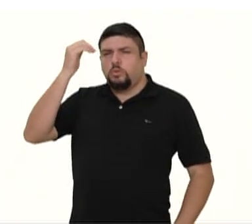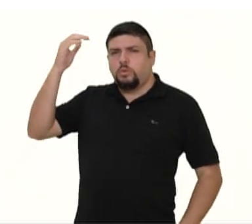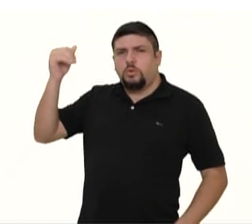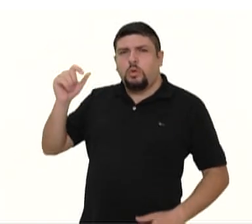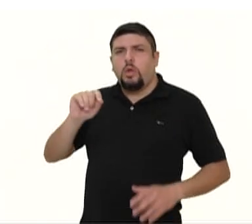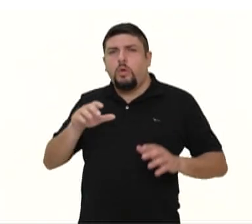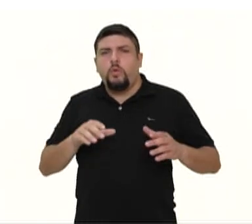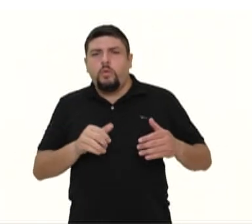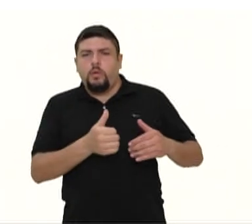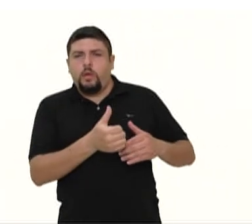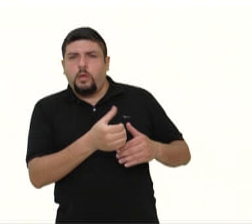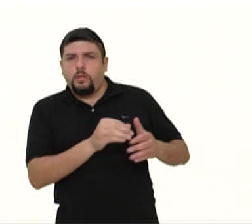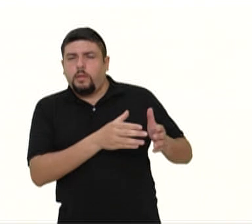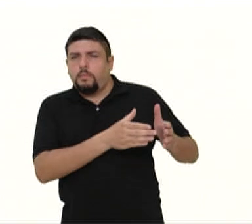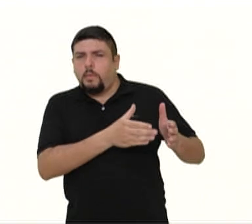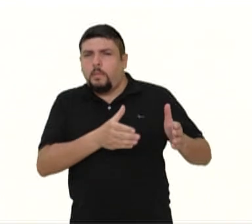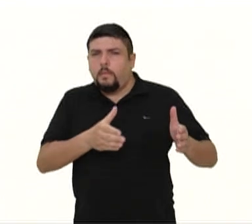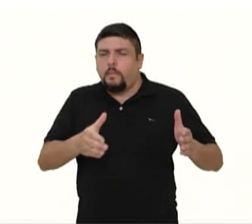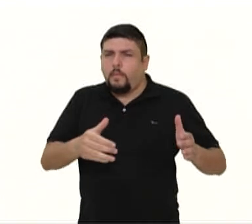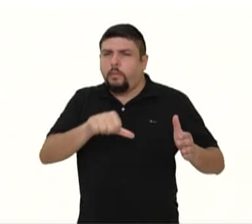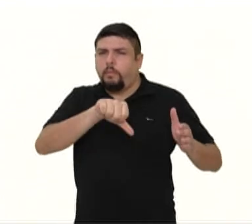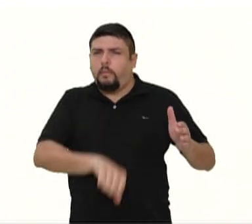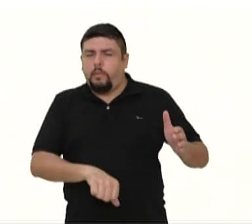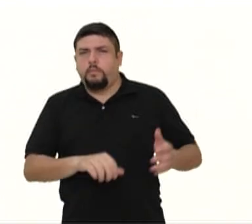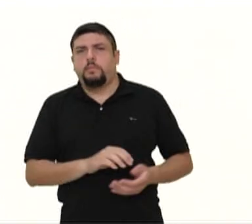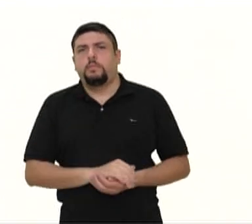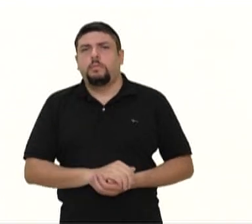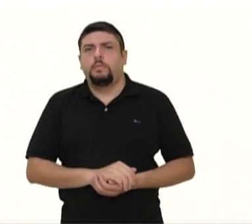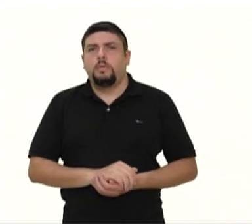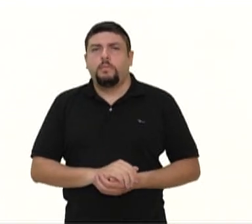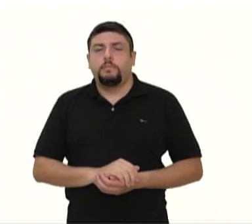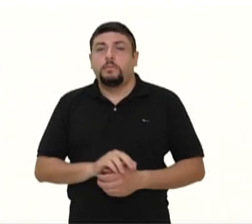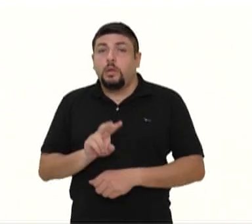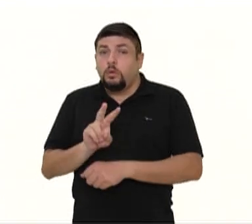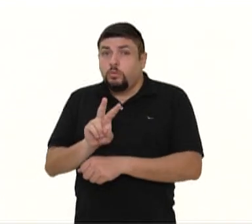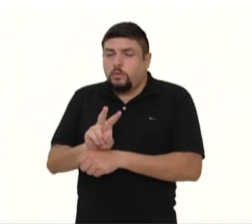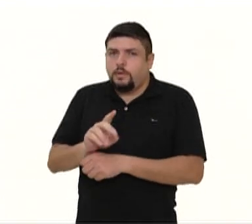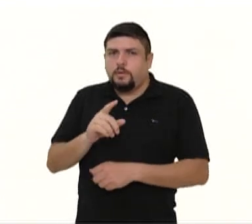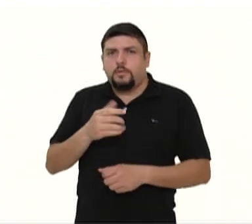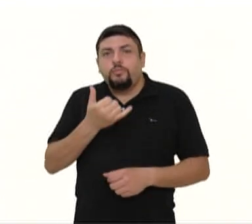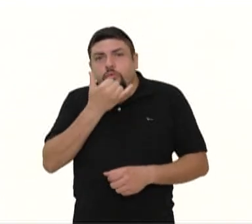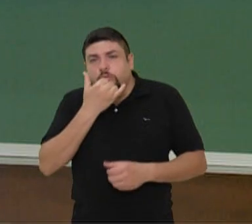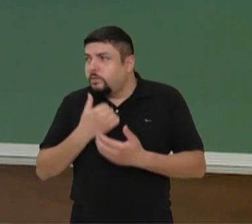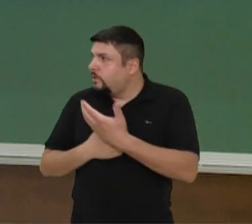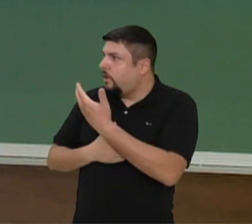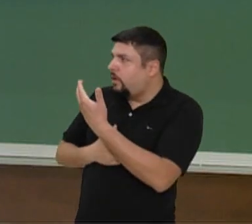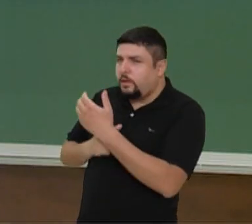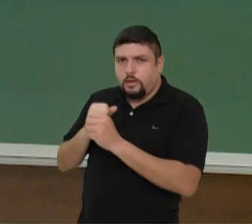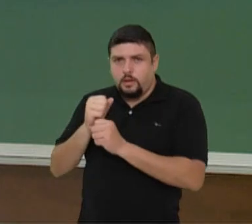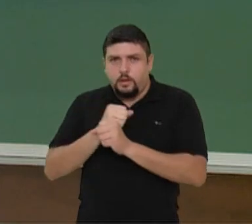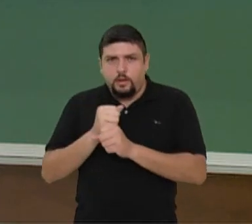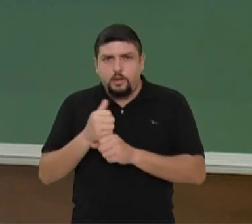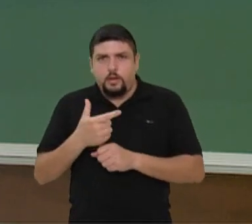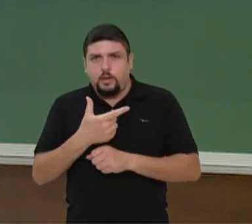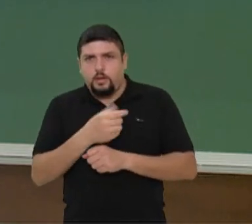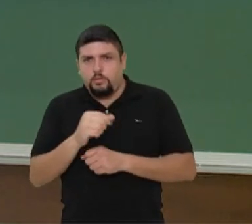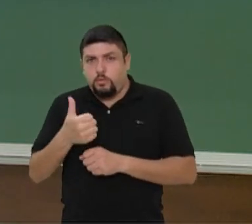10 maiores fracassos. Só cuidado com o seguinte, o professor falou ali, Enem de 2008, Enem de 2018, né?